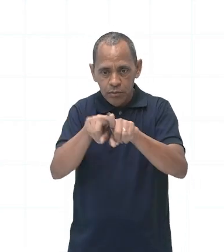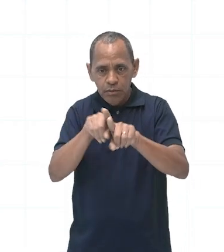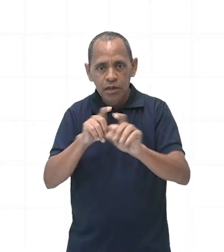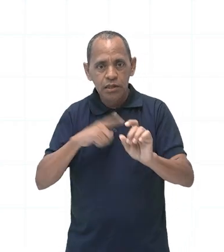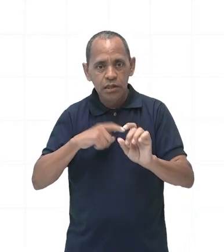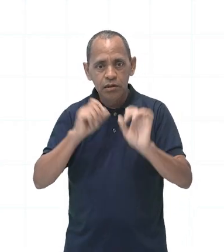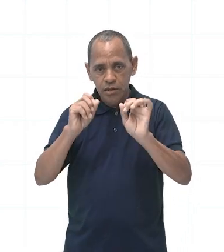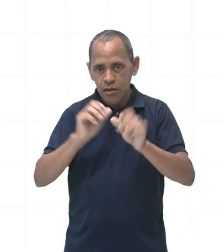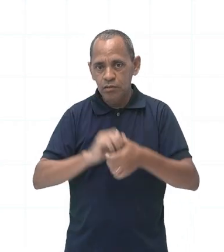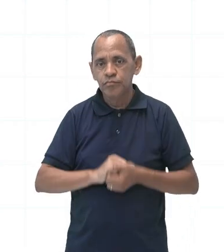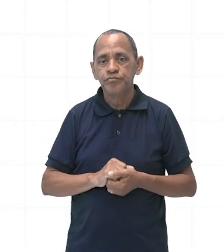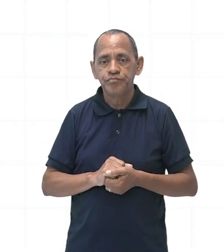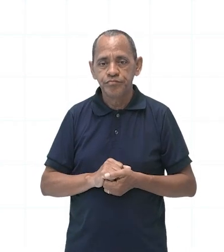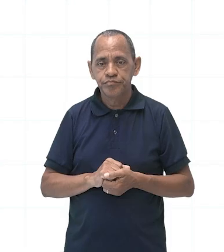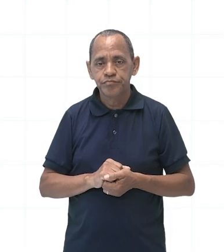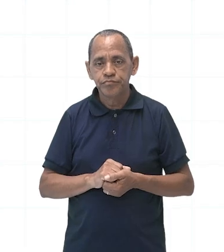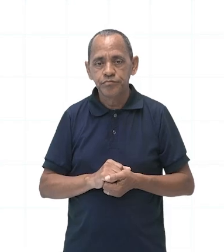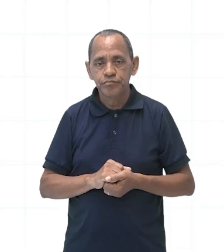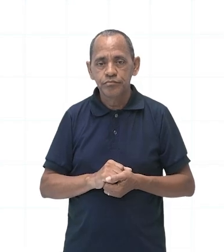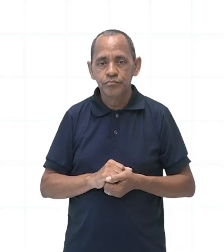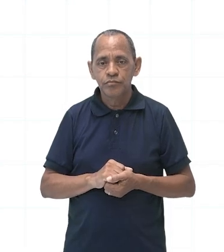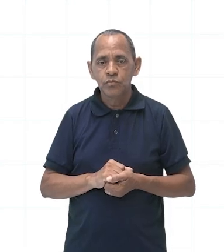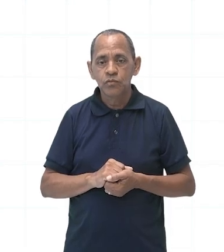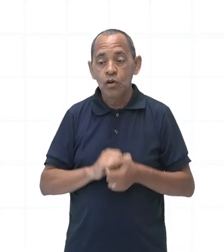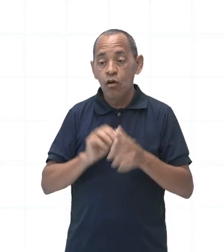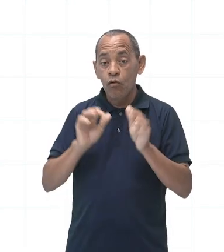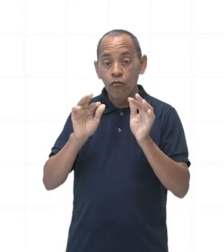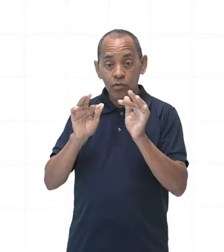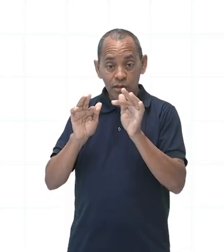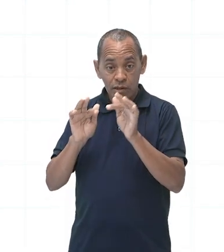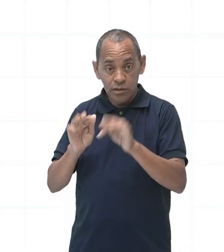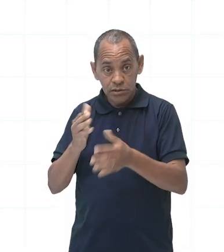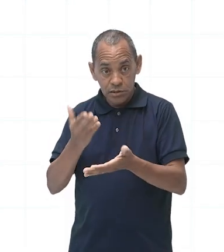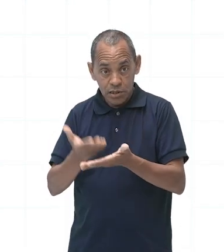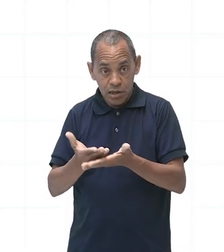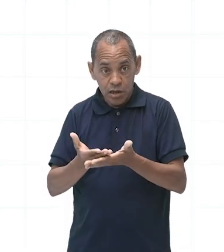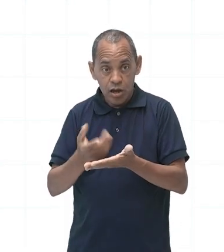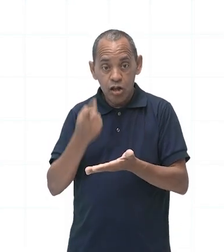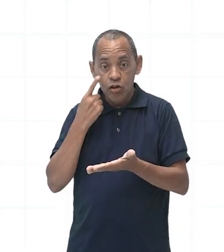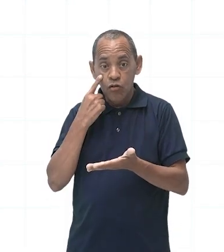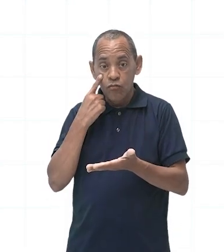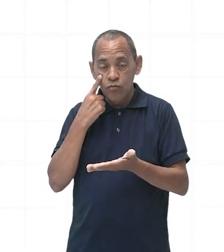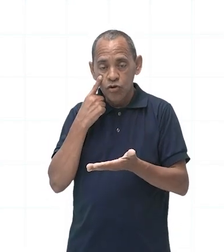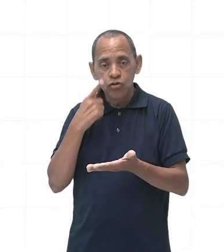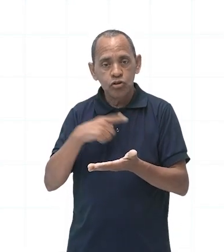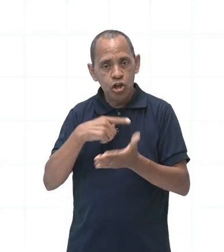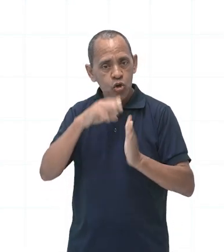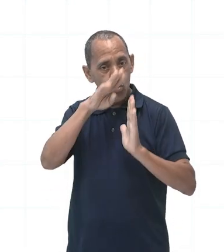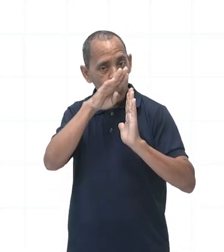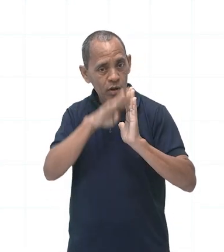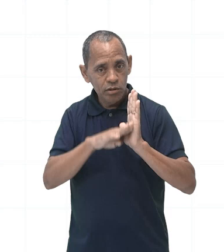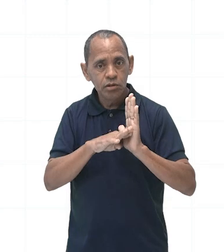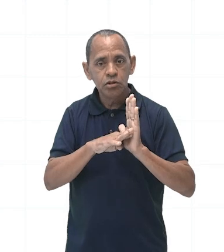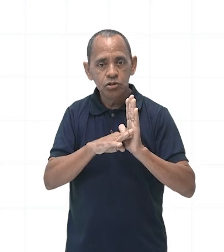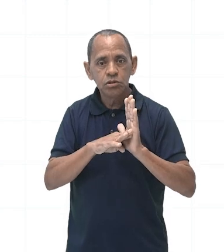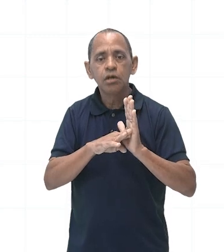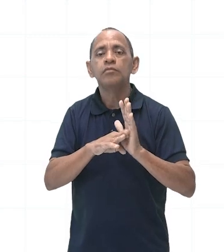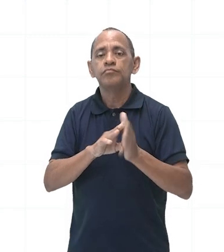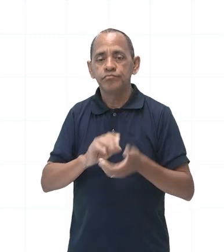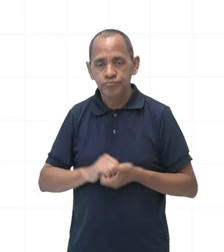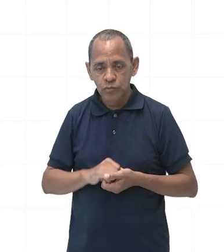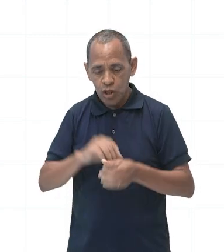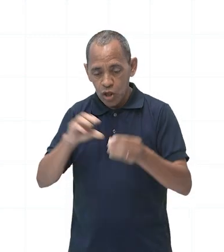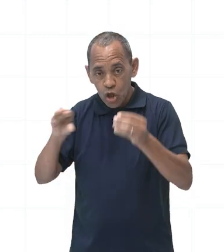gente apresentou para vocês o que é o nosso termo integrante aqui, agente da passiva, tá? Para finalizar essa aula, vocês viram